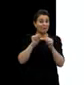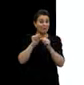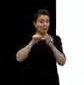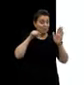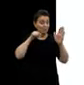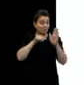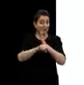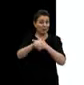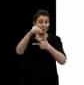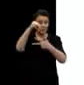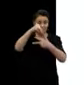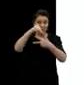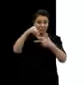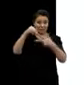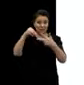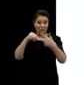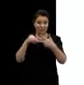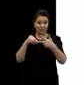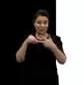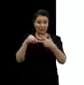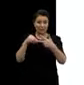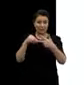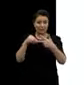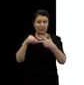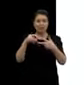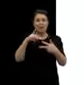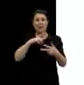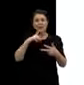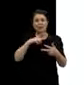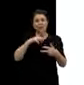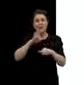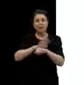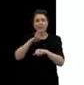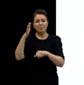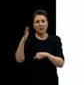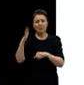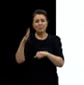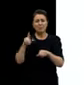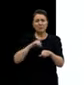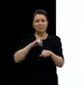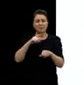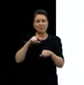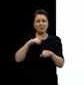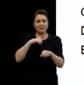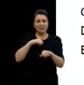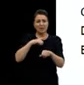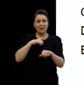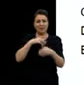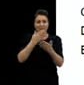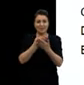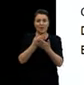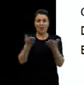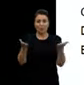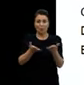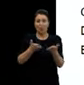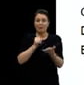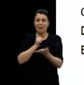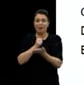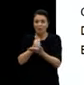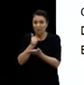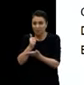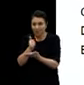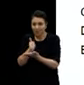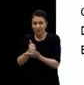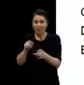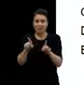questões do Enem, para poder explorar um pouquinho mais a nossa bióloga Fernanda, que ela vai nos auxiliar hoje também nessa questão.